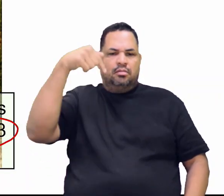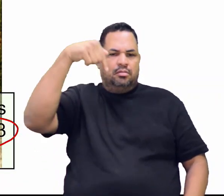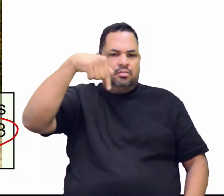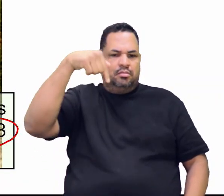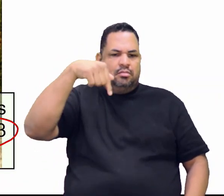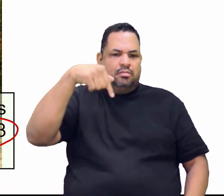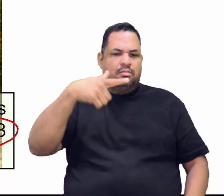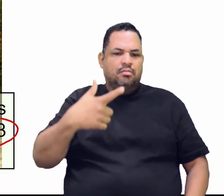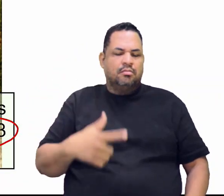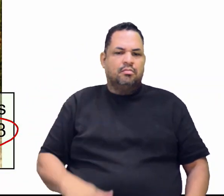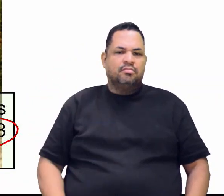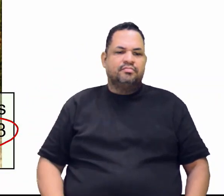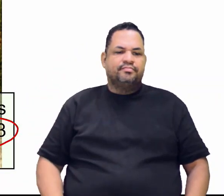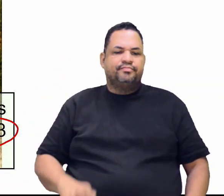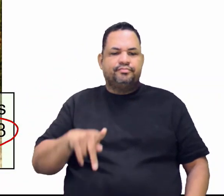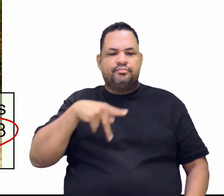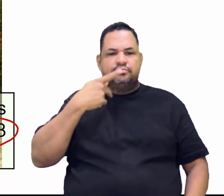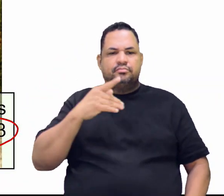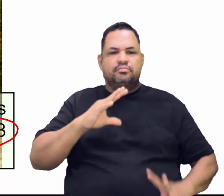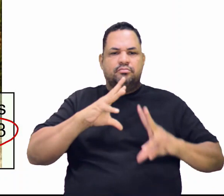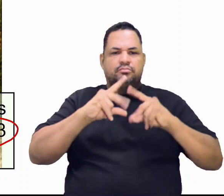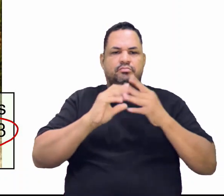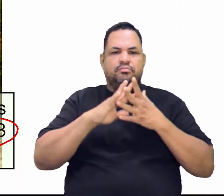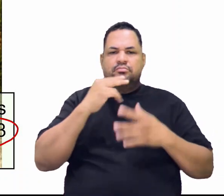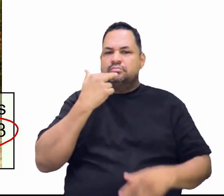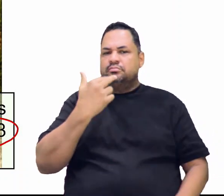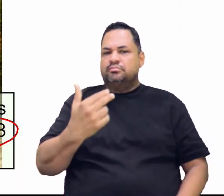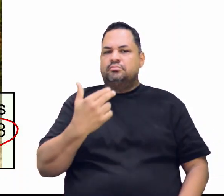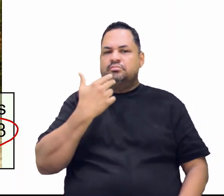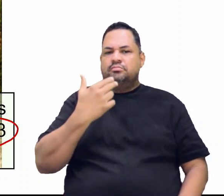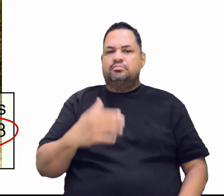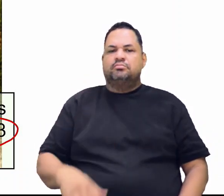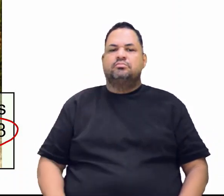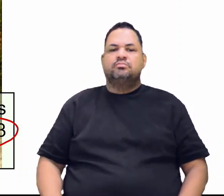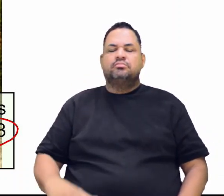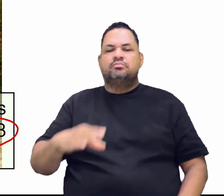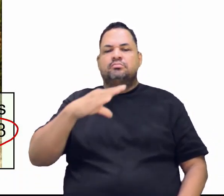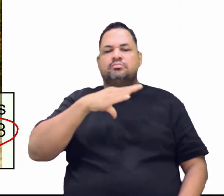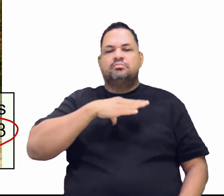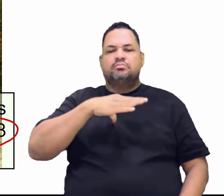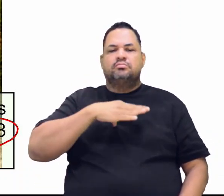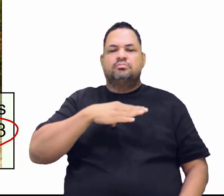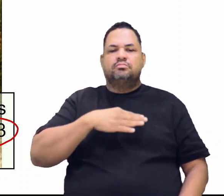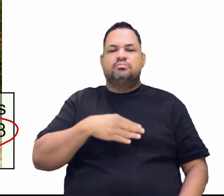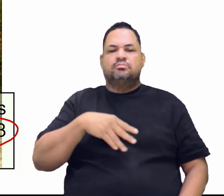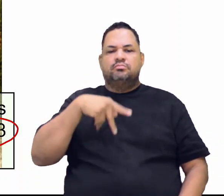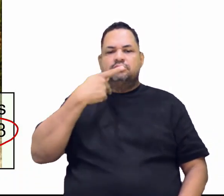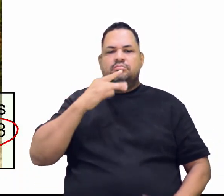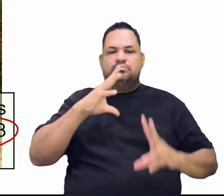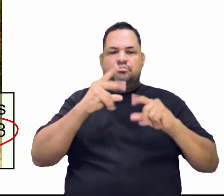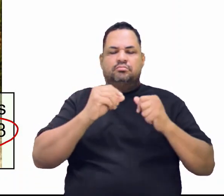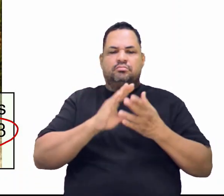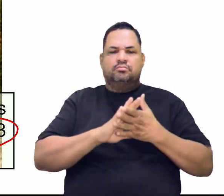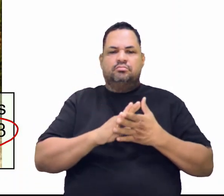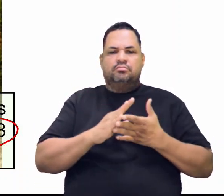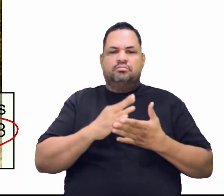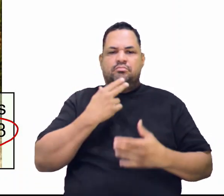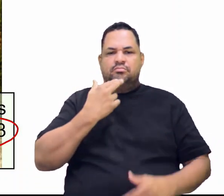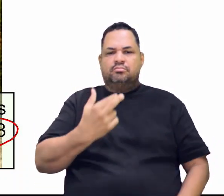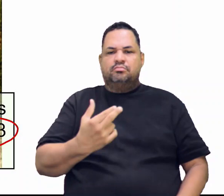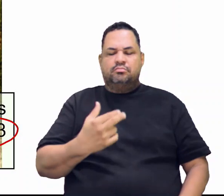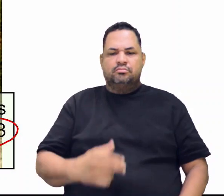Aqui se falava todas as línguas. A cidade que falava todas as línguas era Porto